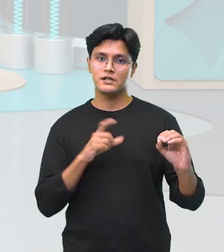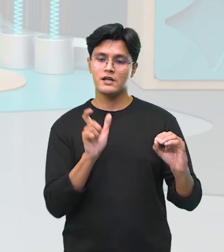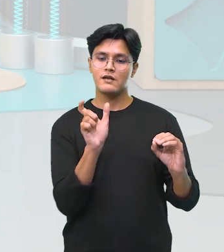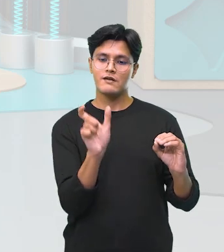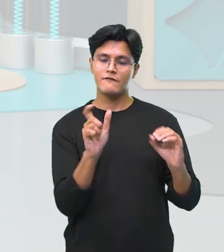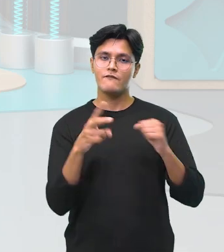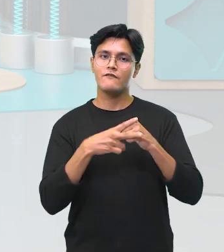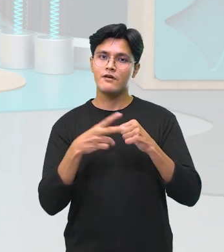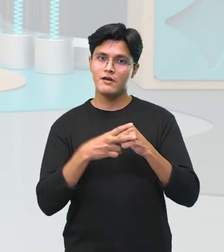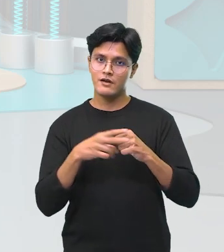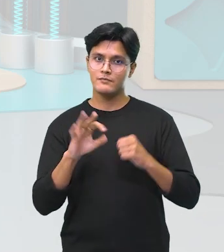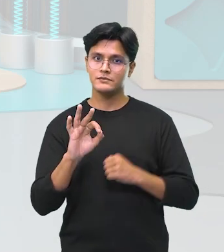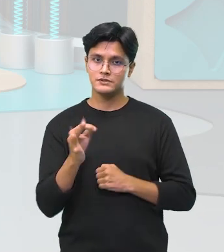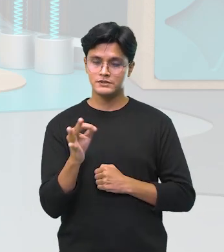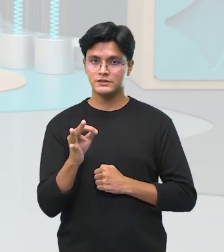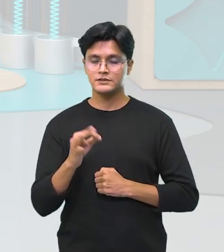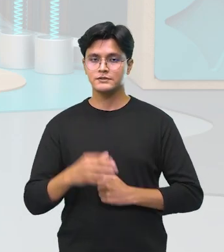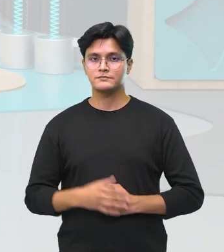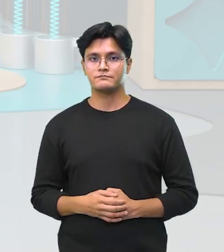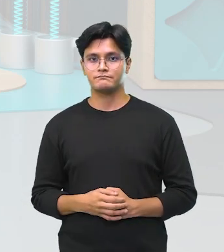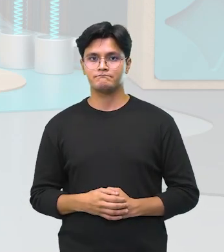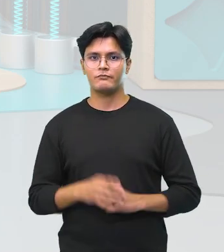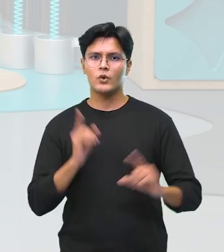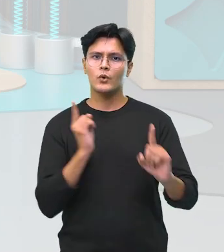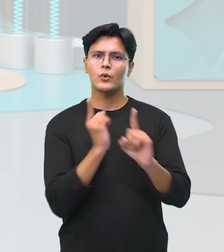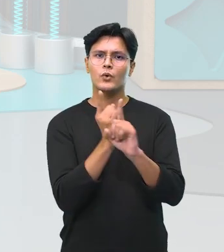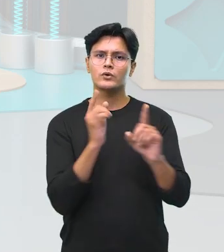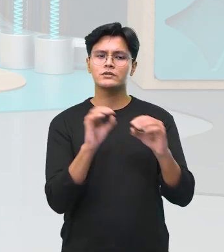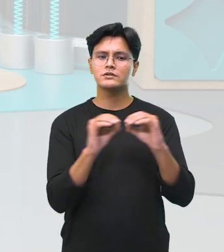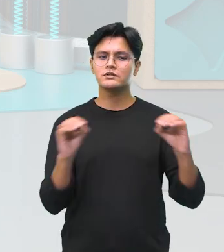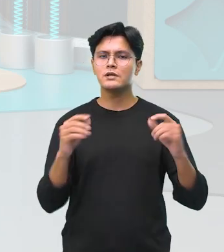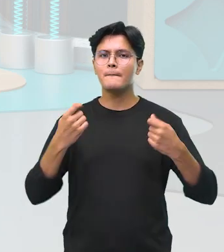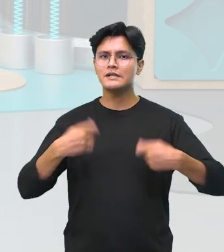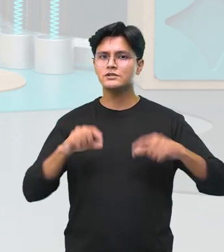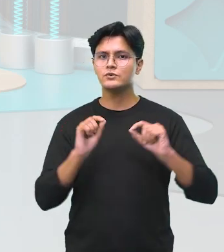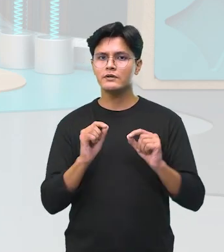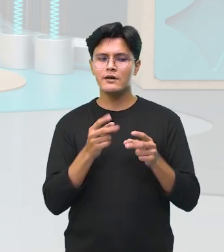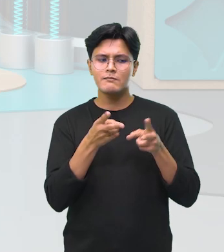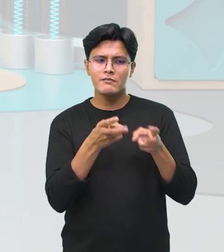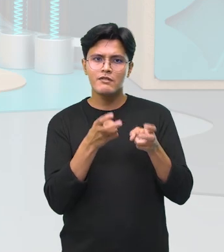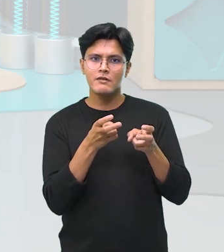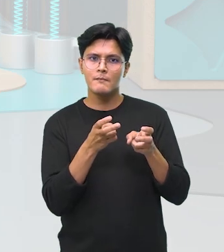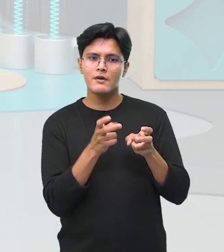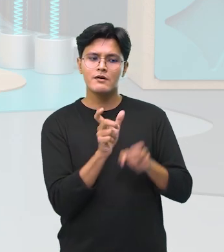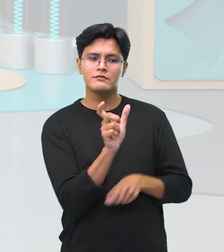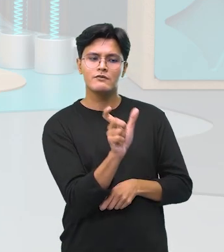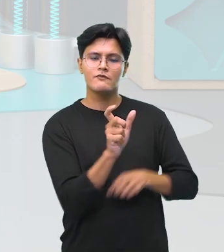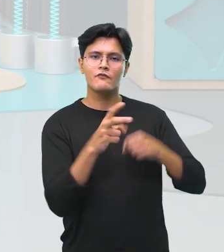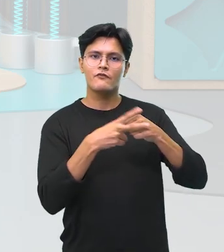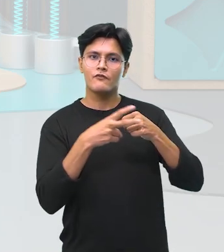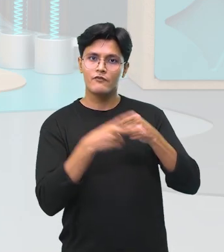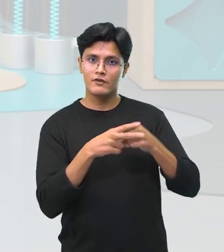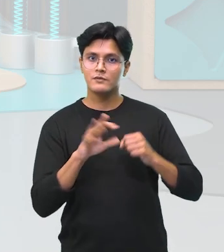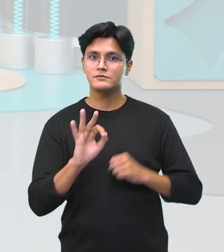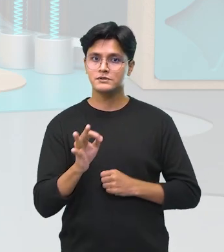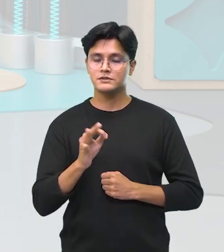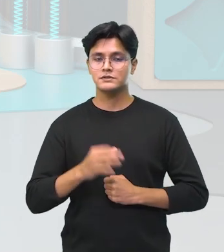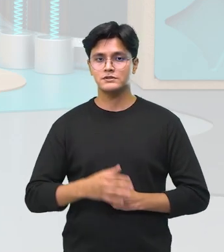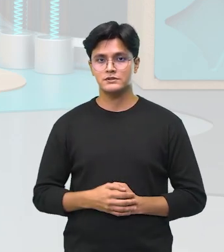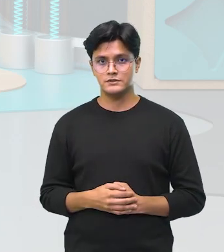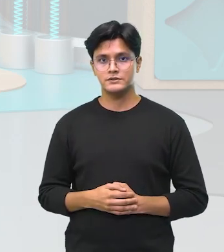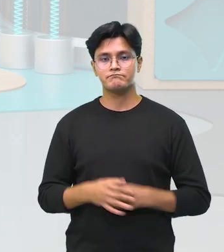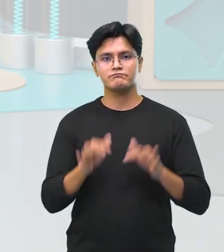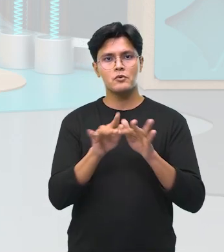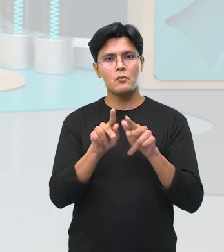Para eu achar as orações, eu acho primeiro os verbos. E esse período, ele vai ser